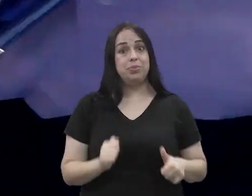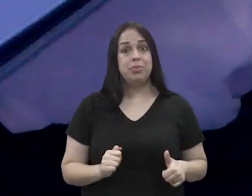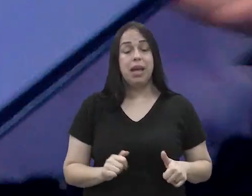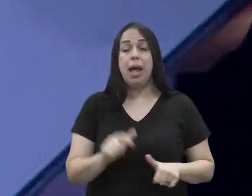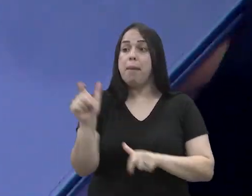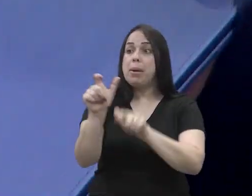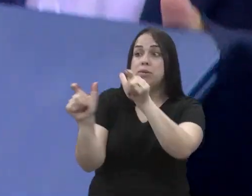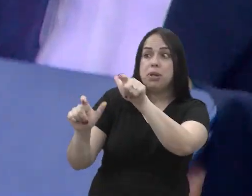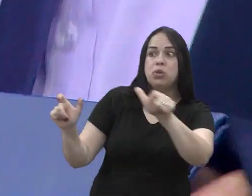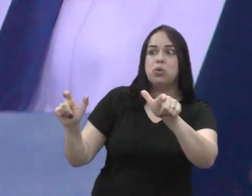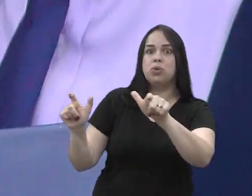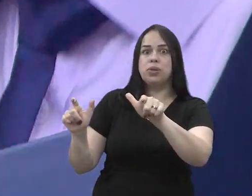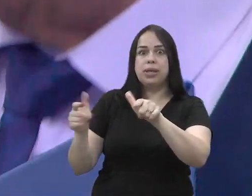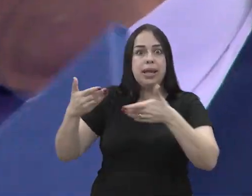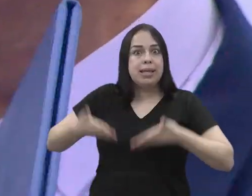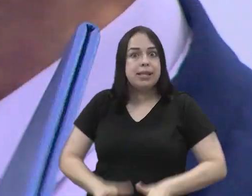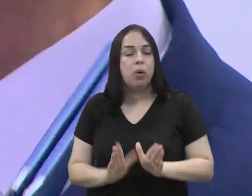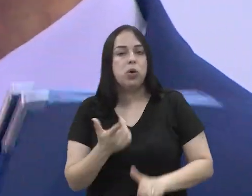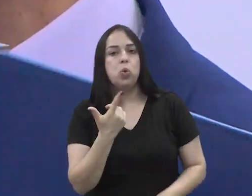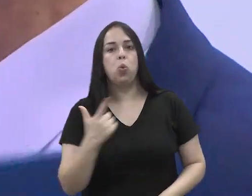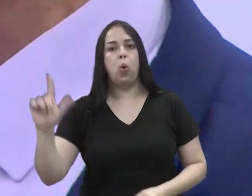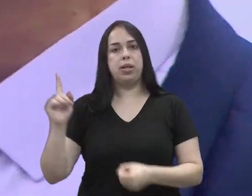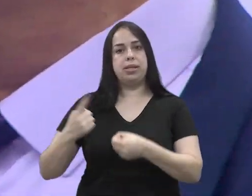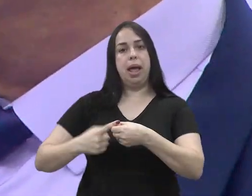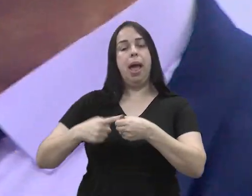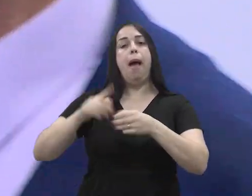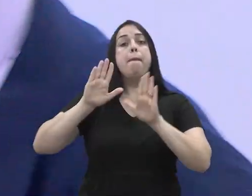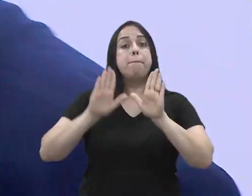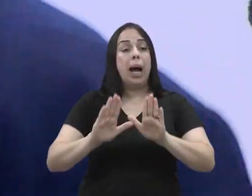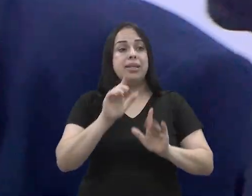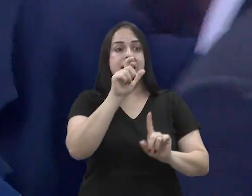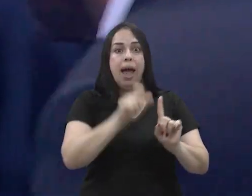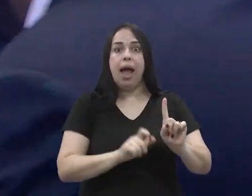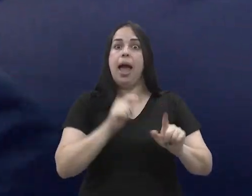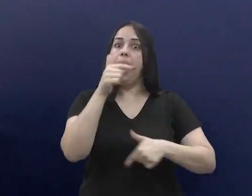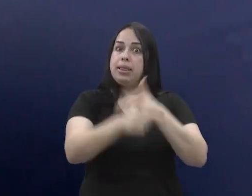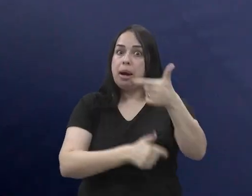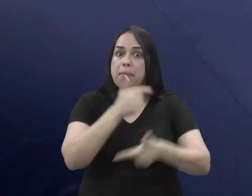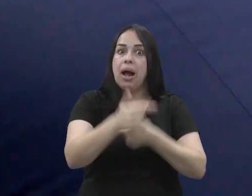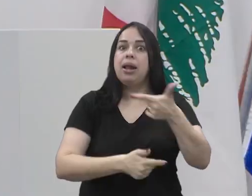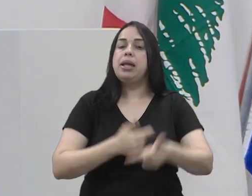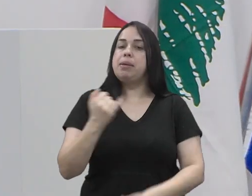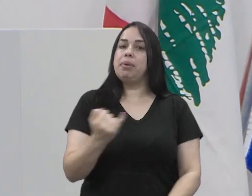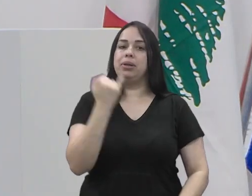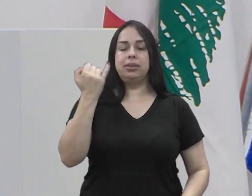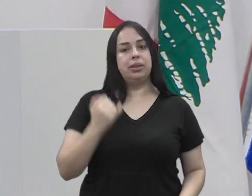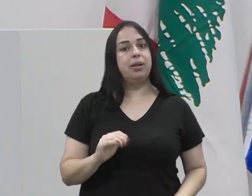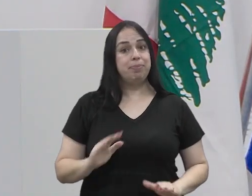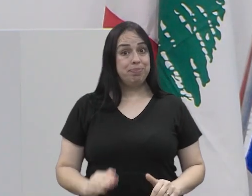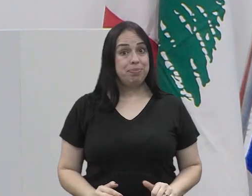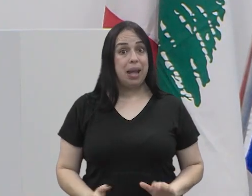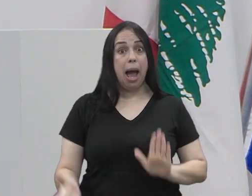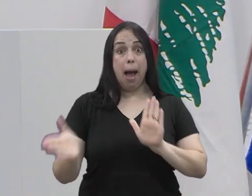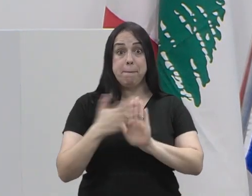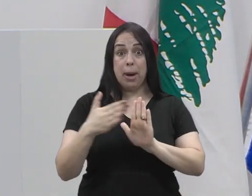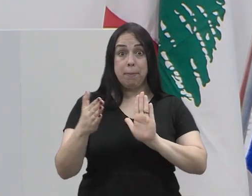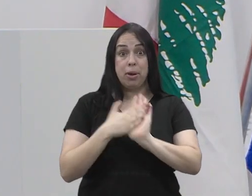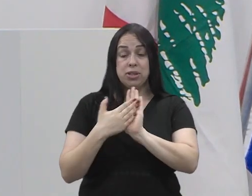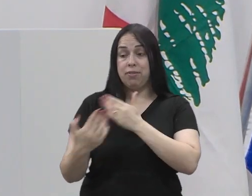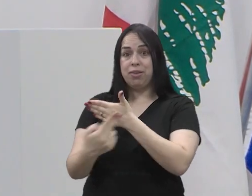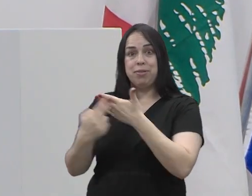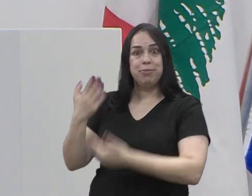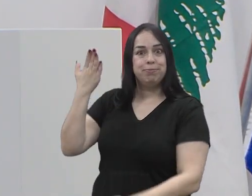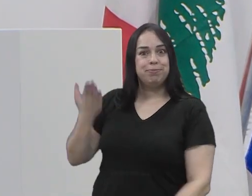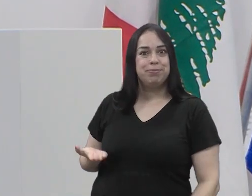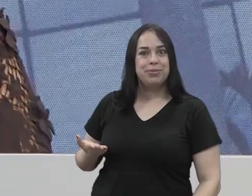é destinada a pessoas que não são nascidas na cidade, mas desempenham papel destaque em São José. A homenagem foi iniciativa da